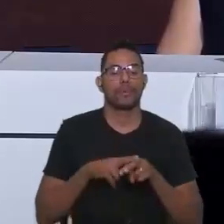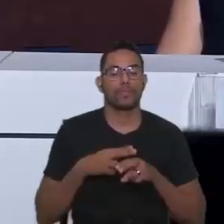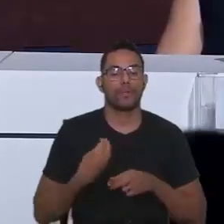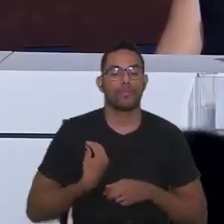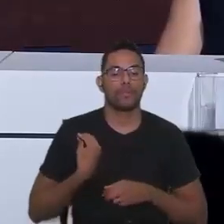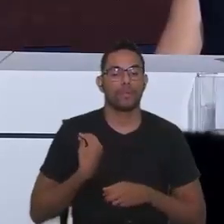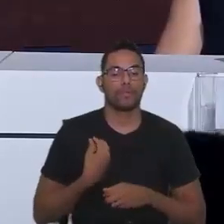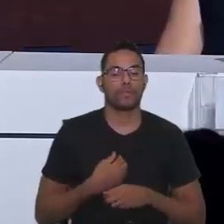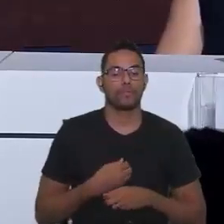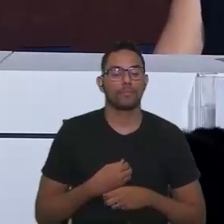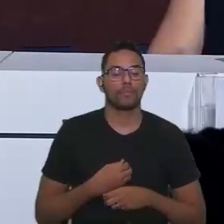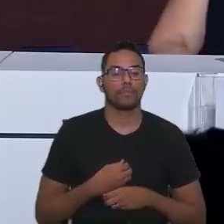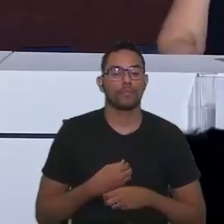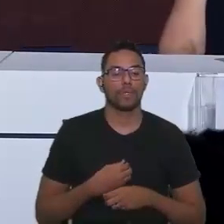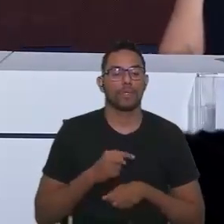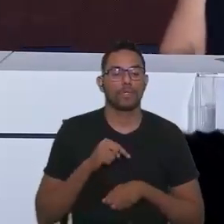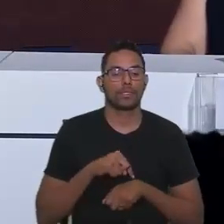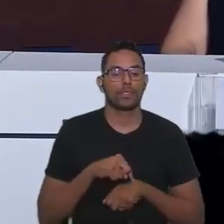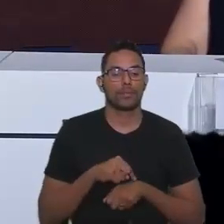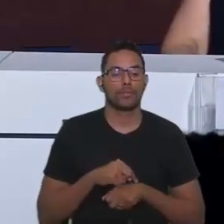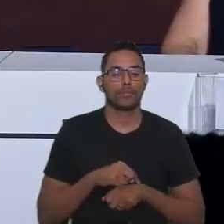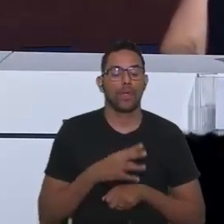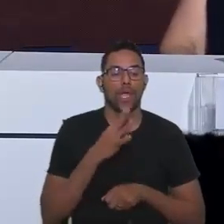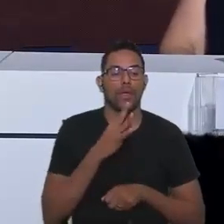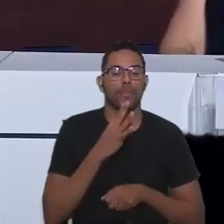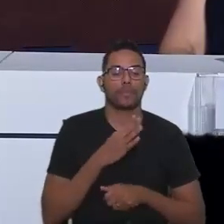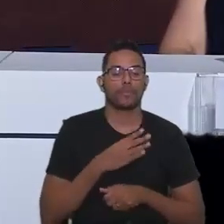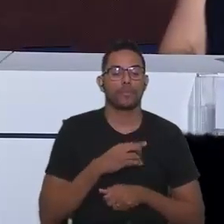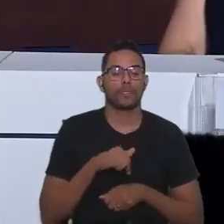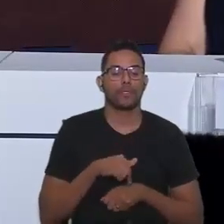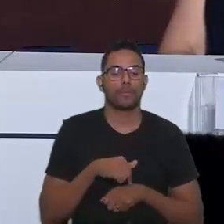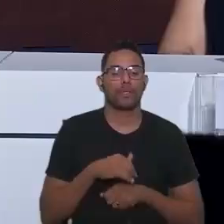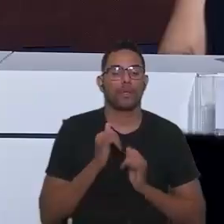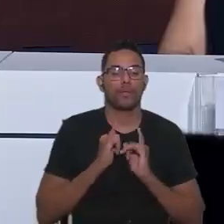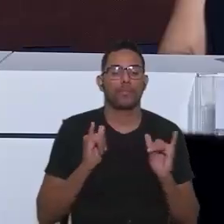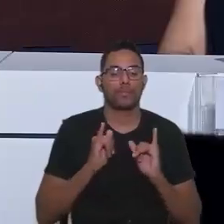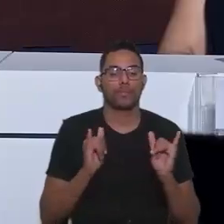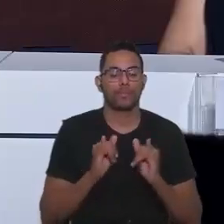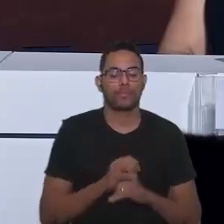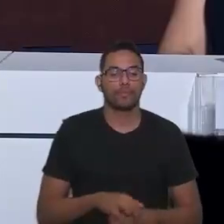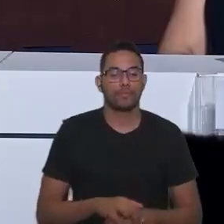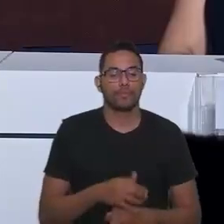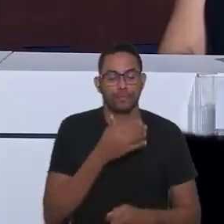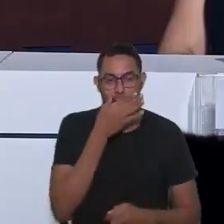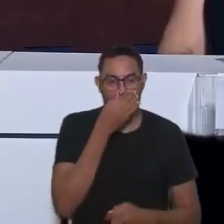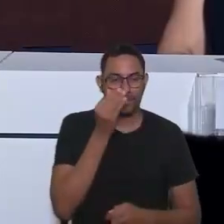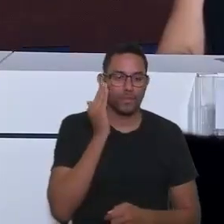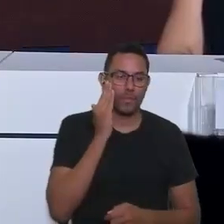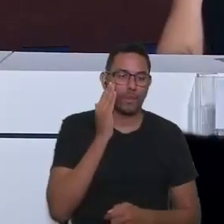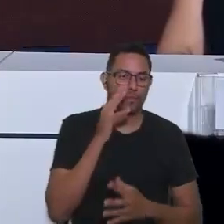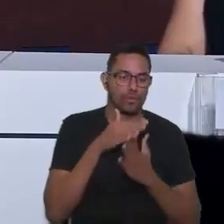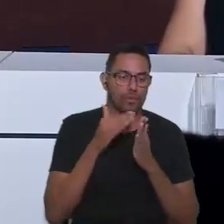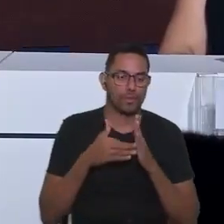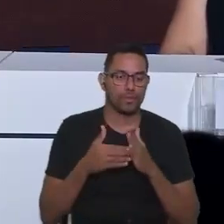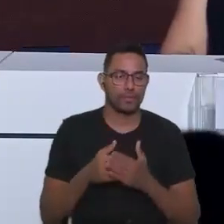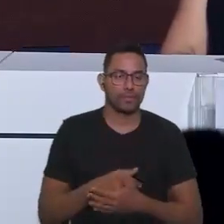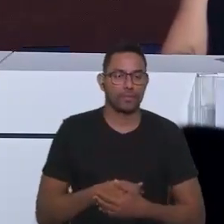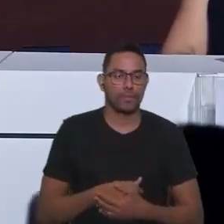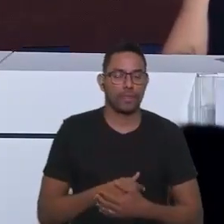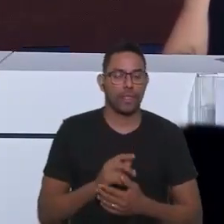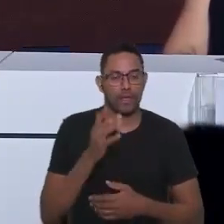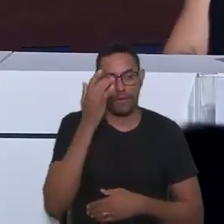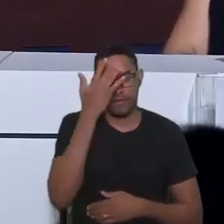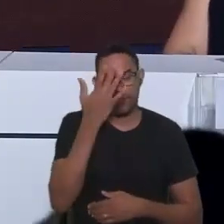vivemos, de facto, no grande tempo do conhecimento, no grande tempo da informação, acedemos todos com